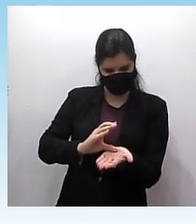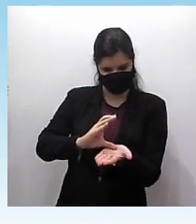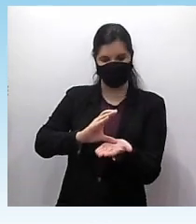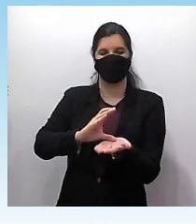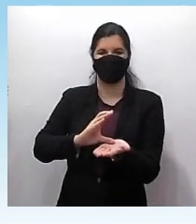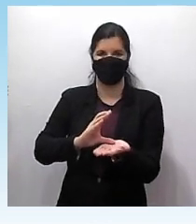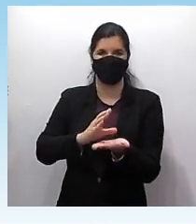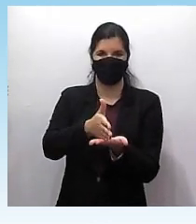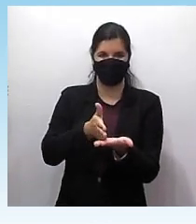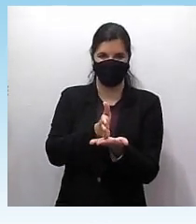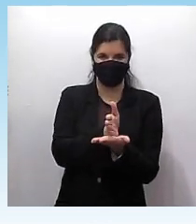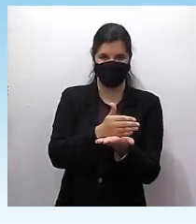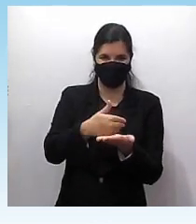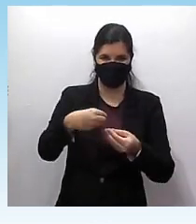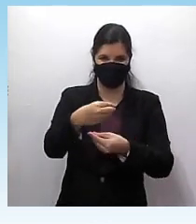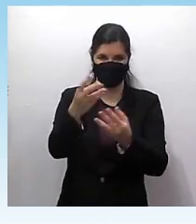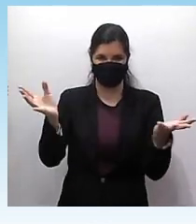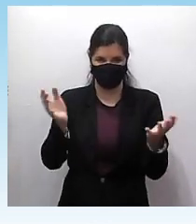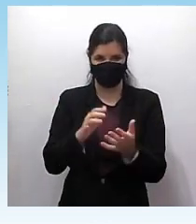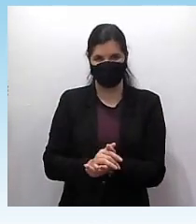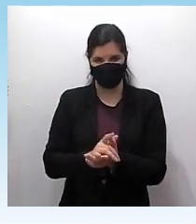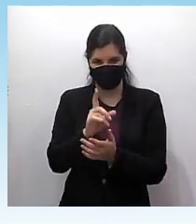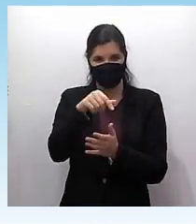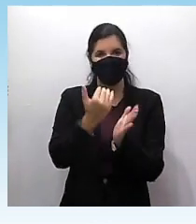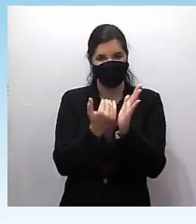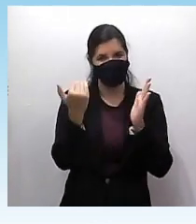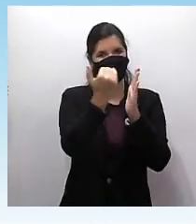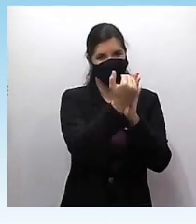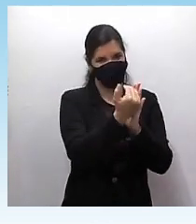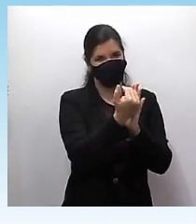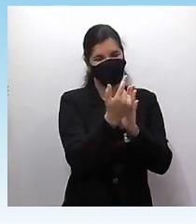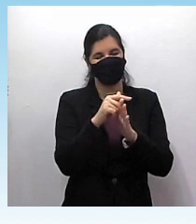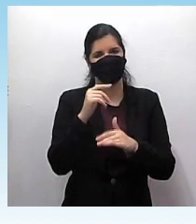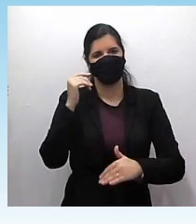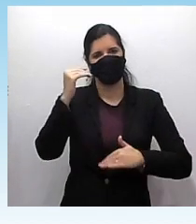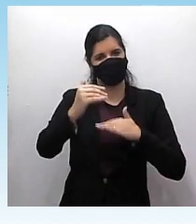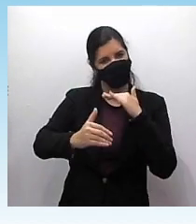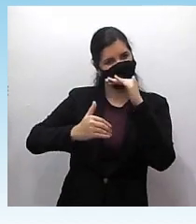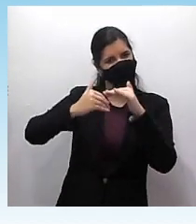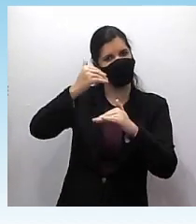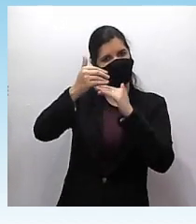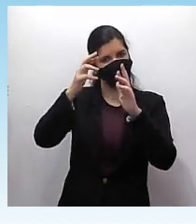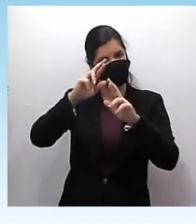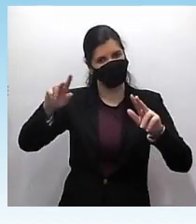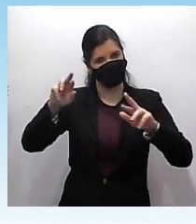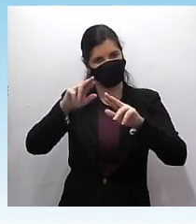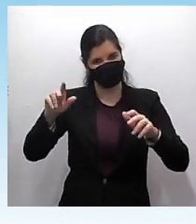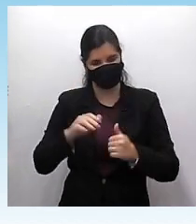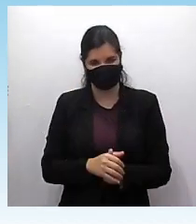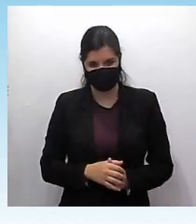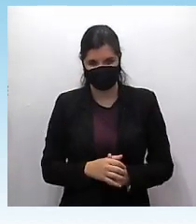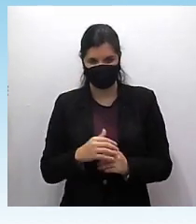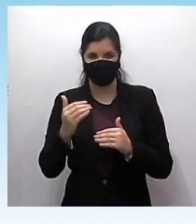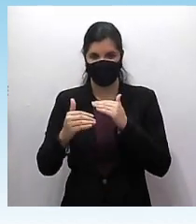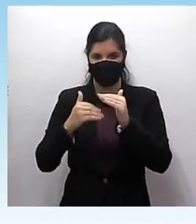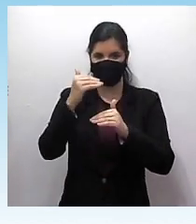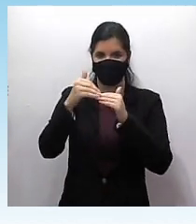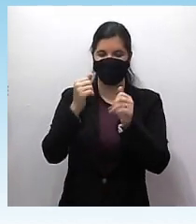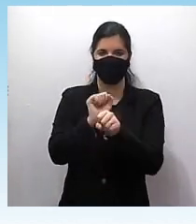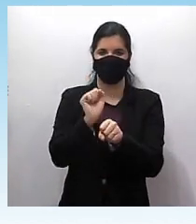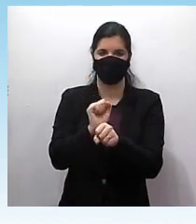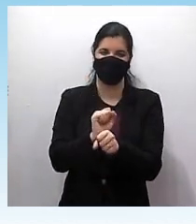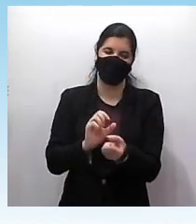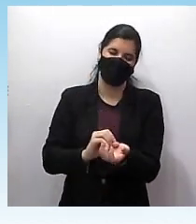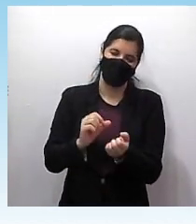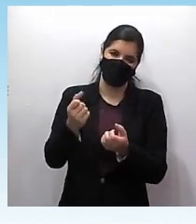o povo. Essa é a ideia de crescimento. A ideia do desenvolvimento é diferente. A gente não vai esperar o bolo crescer.